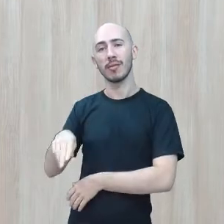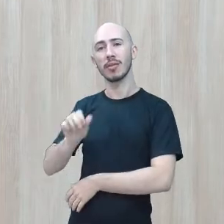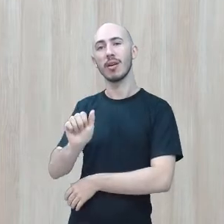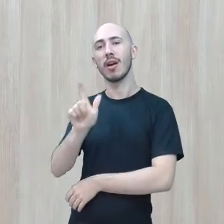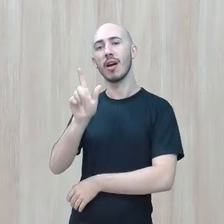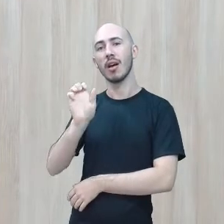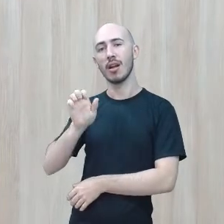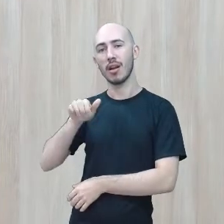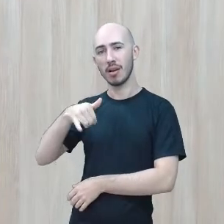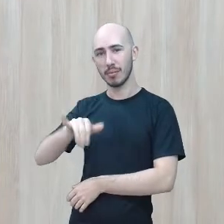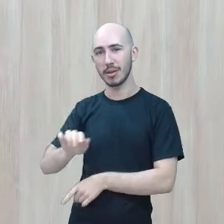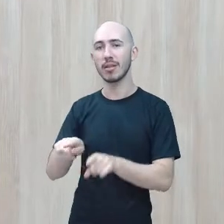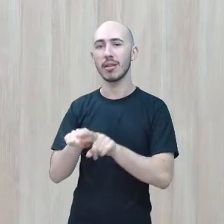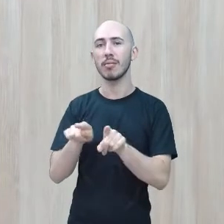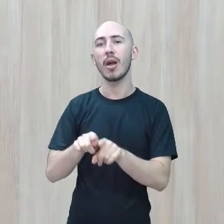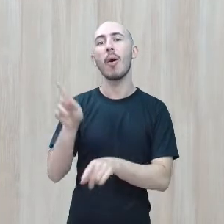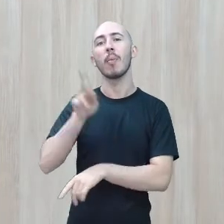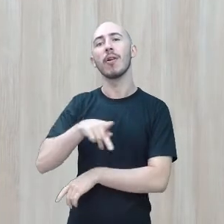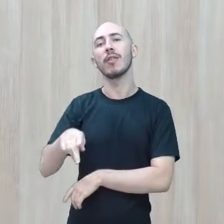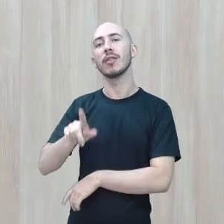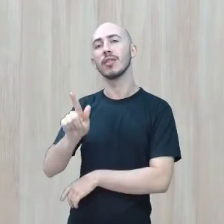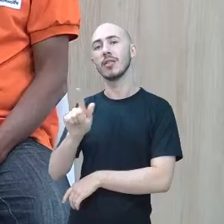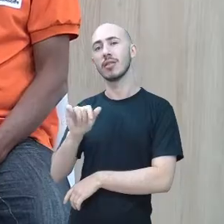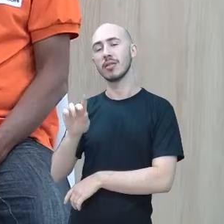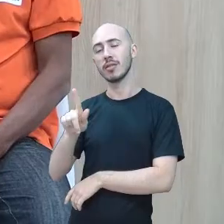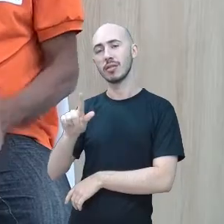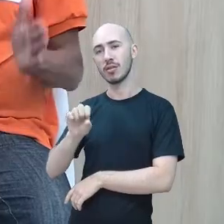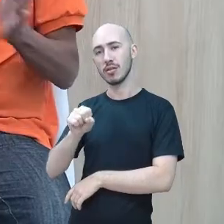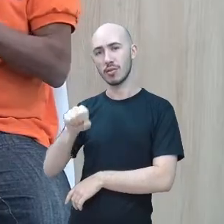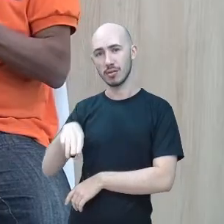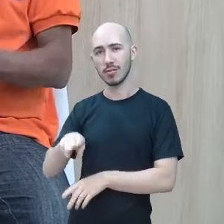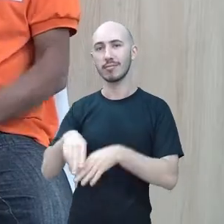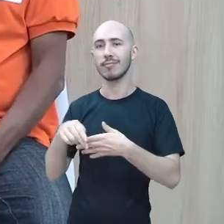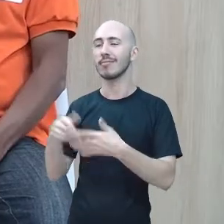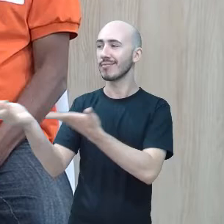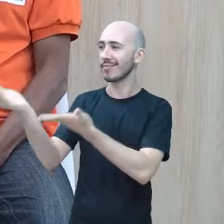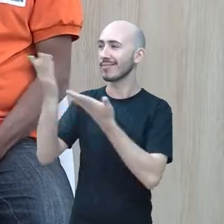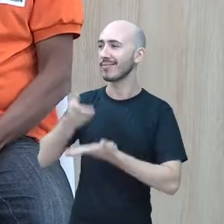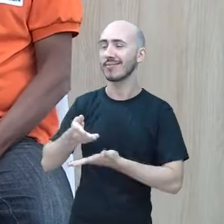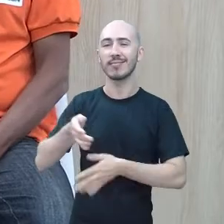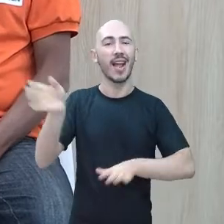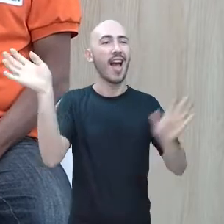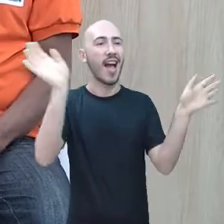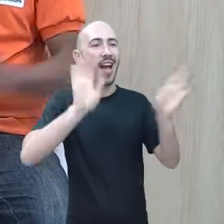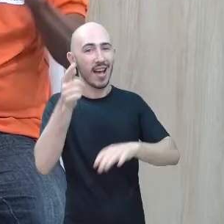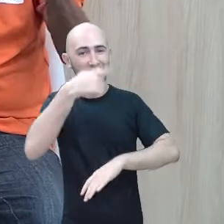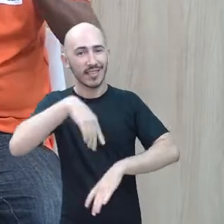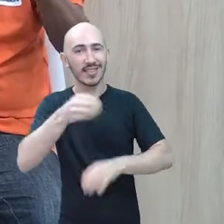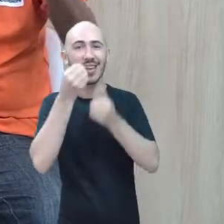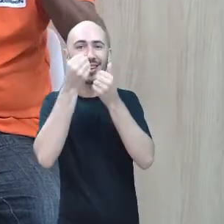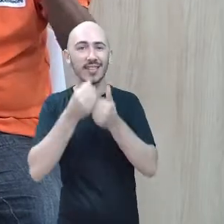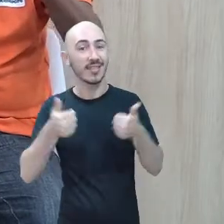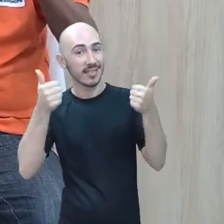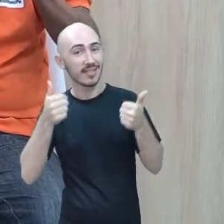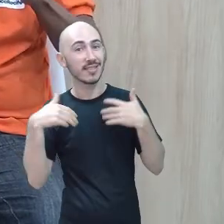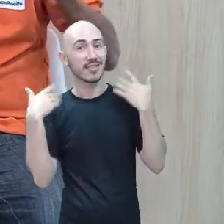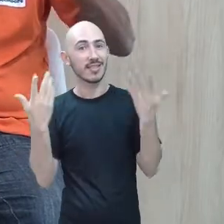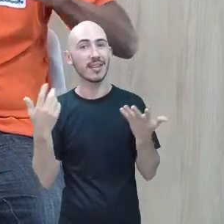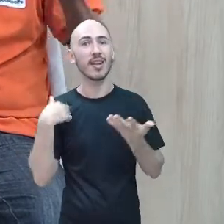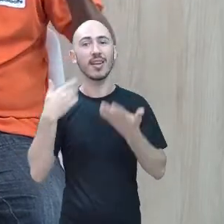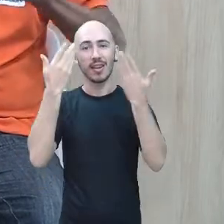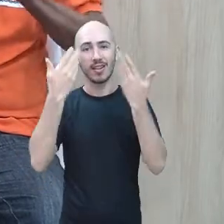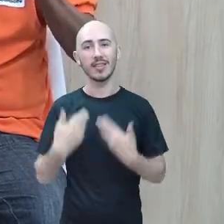e o professor Gilson. Fala aí, Alami. E aí, gente, tudo bem com vocês? Só para não perder o